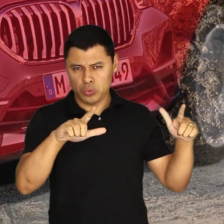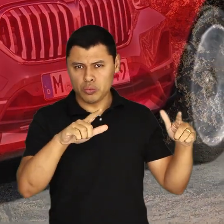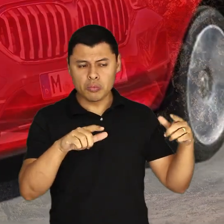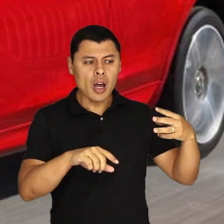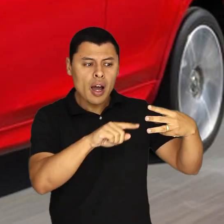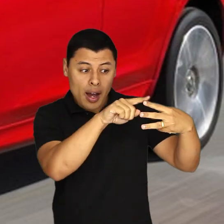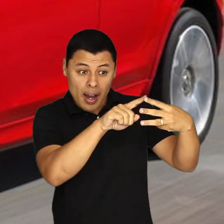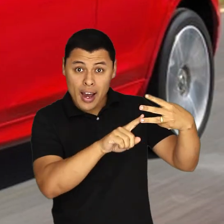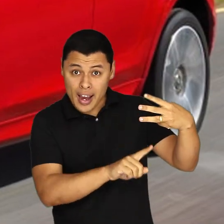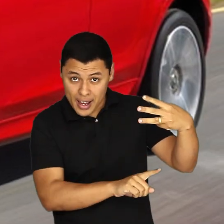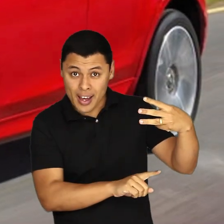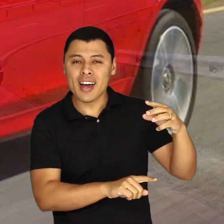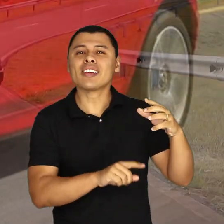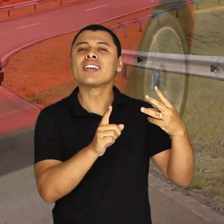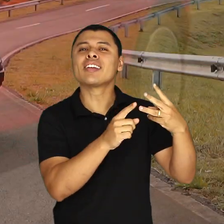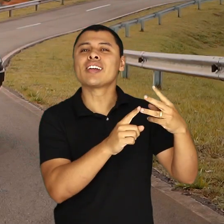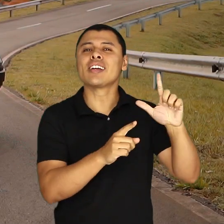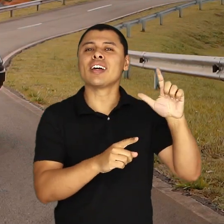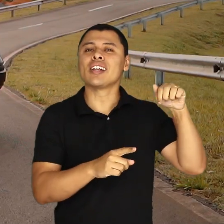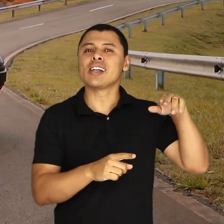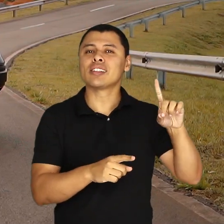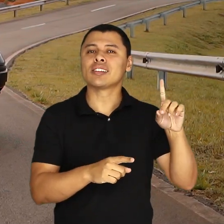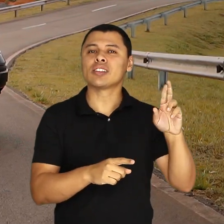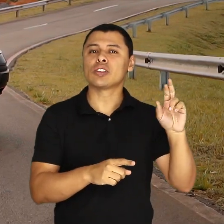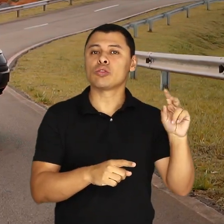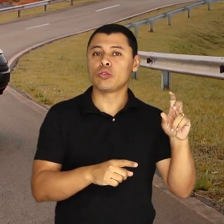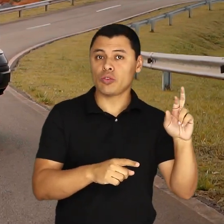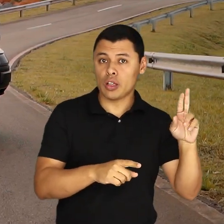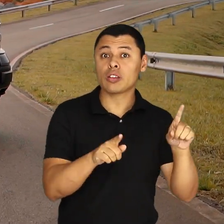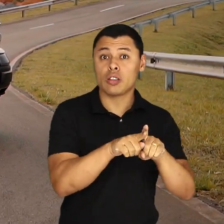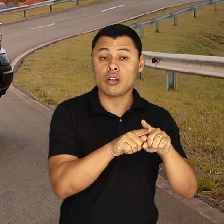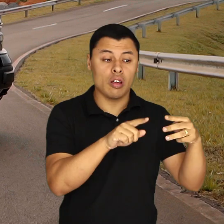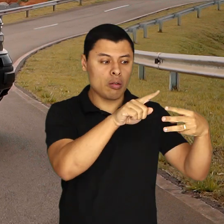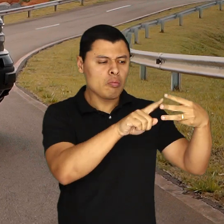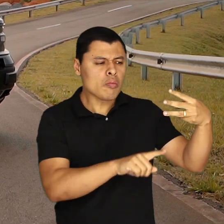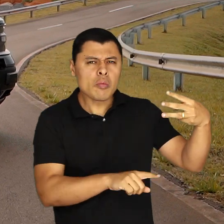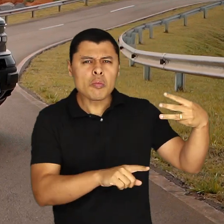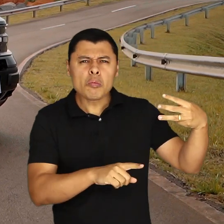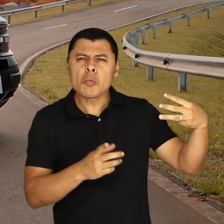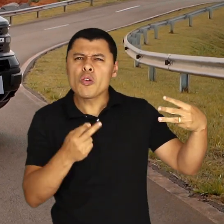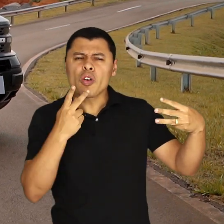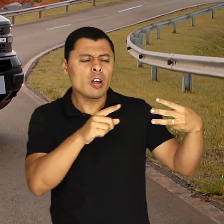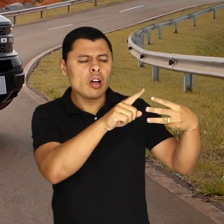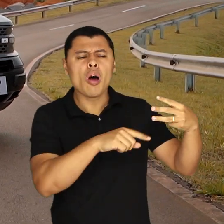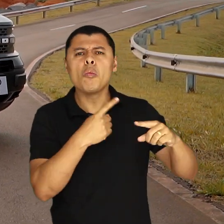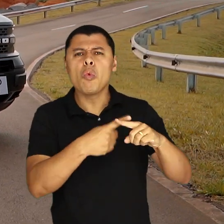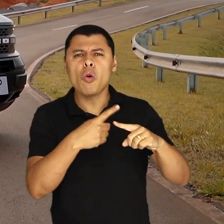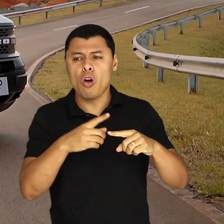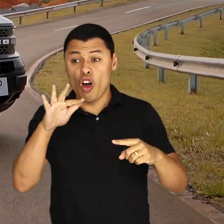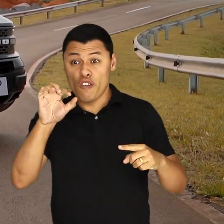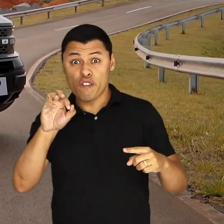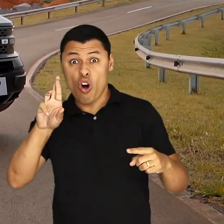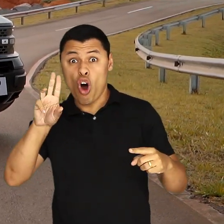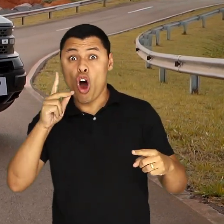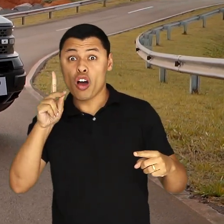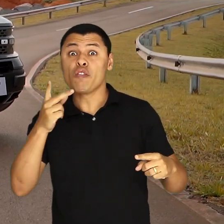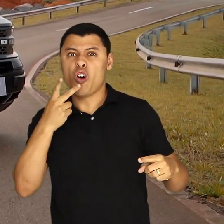Discovery Sport. Por que eu falei esses três nomes? Não foi uma coincidência. Foram esses os rivais declarados que a